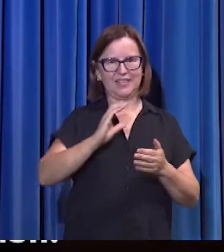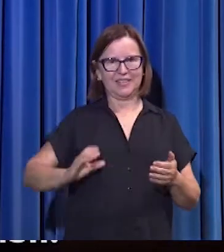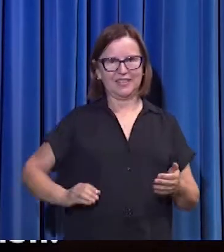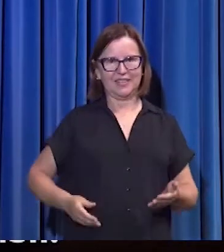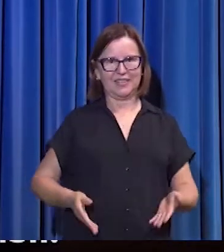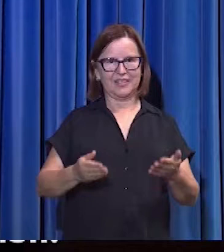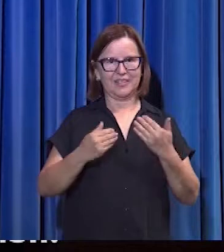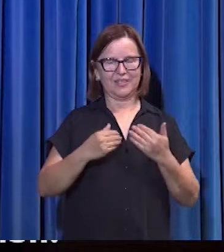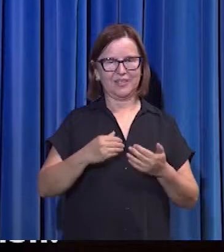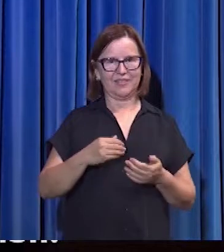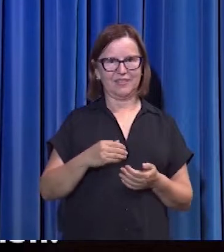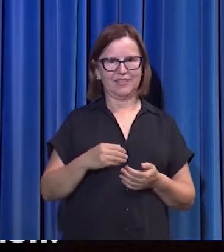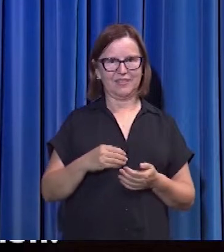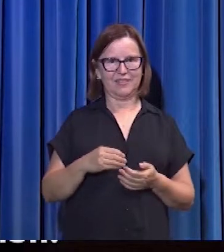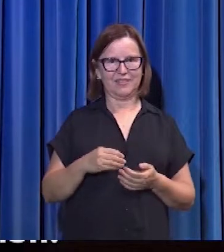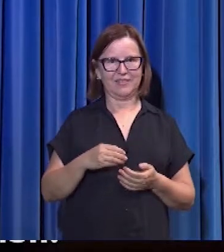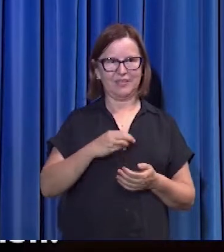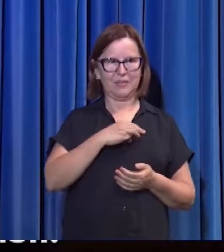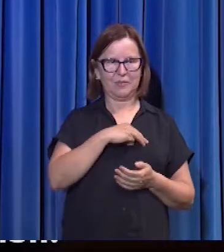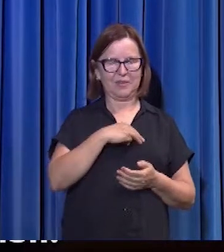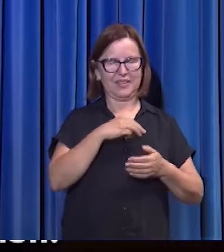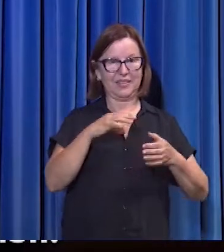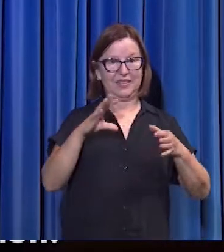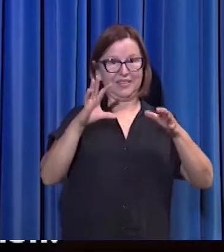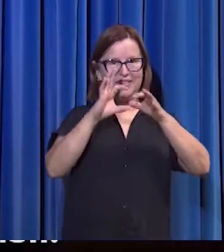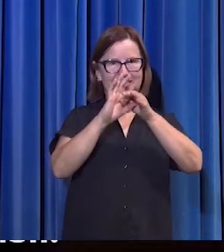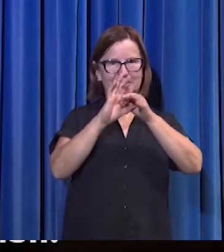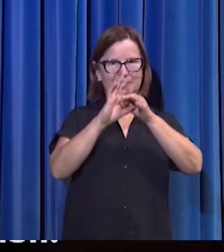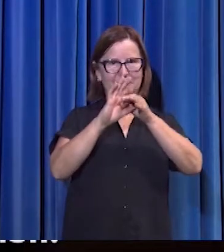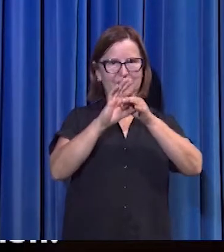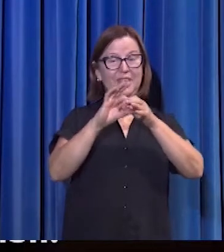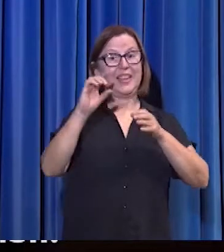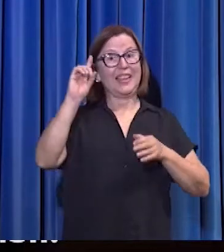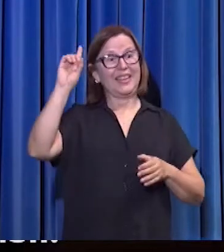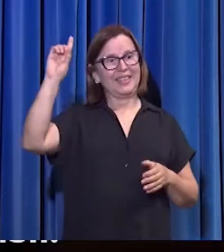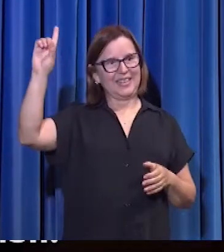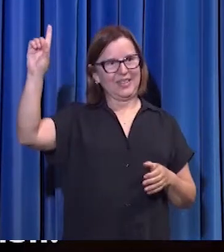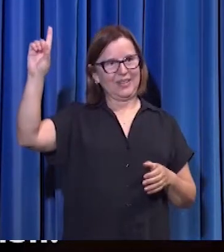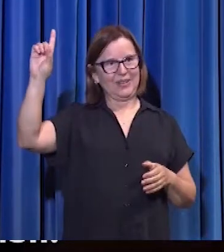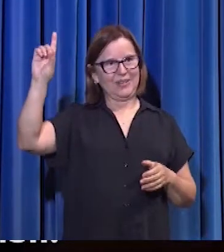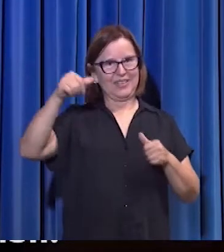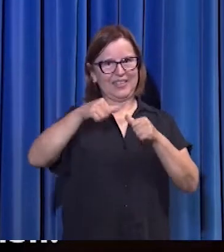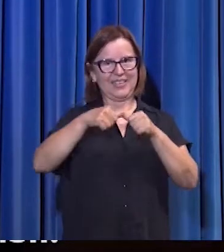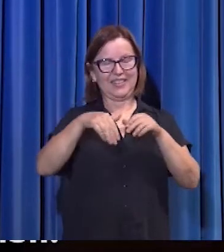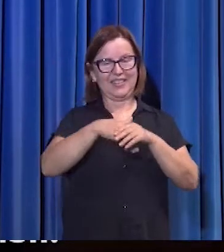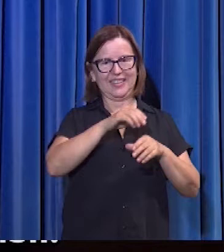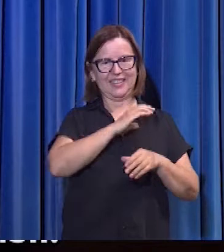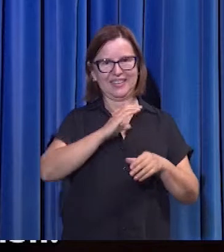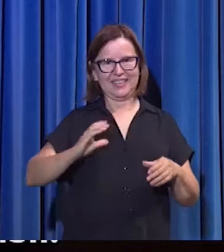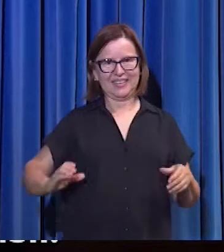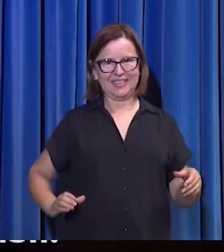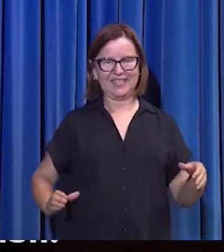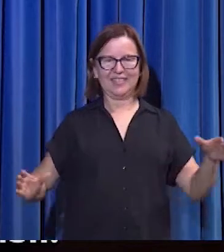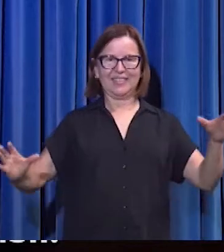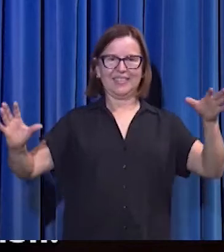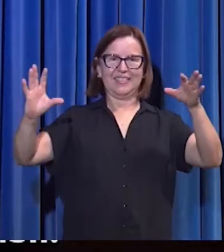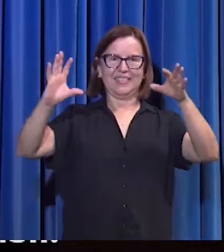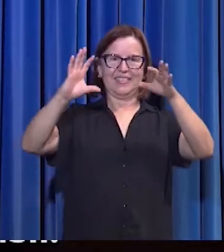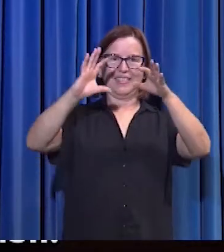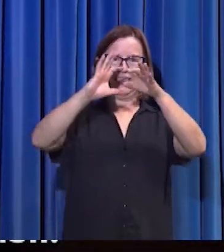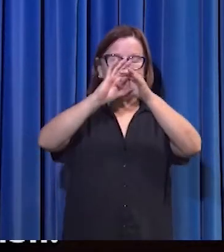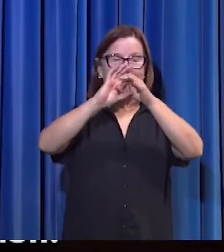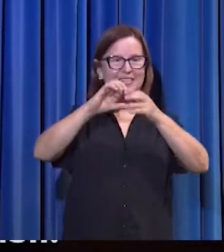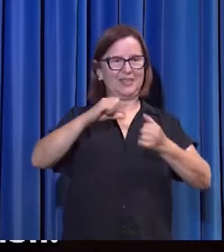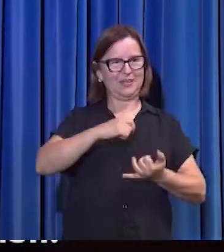da reconciliação, a saber que Deus estava em Cristo, reconciliando consigo o